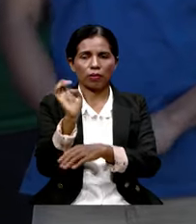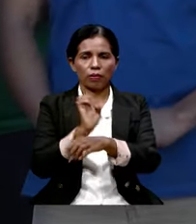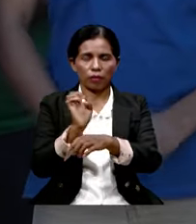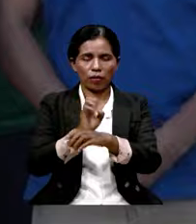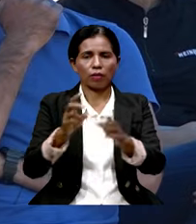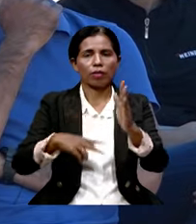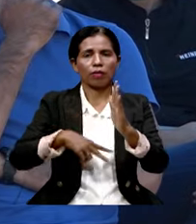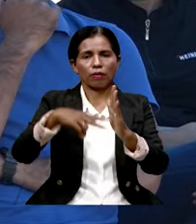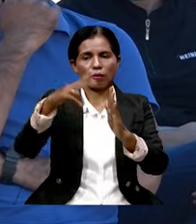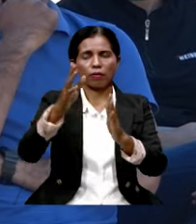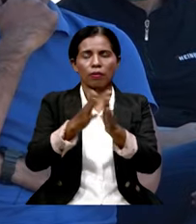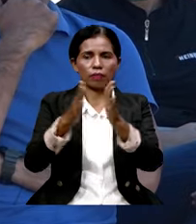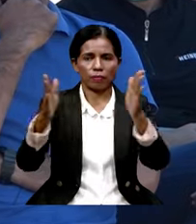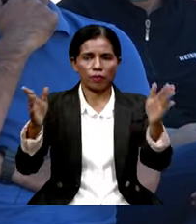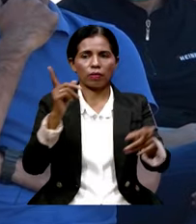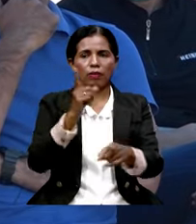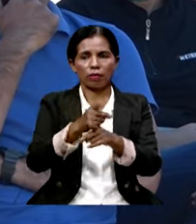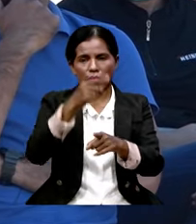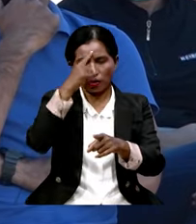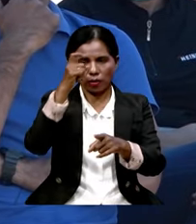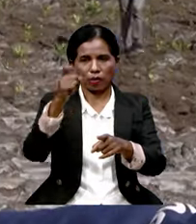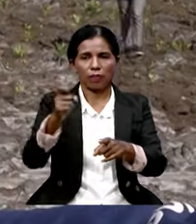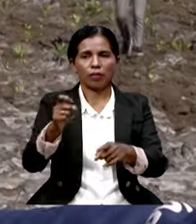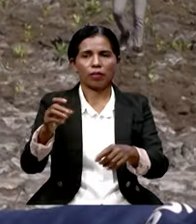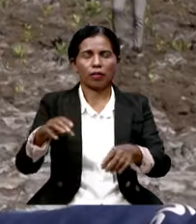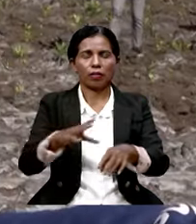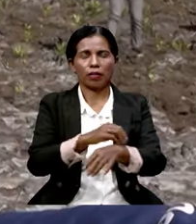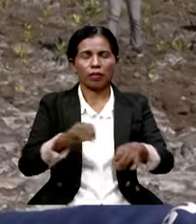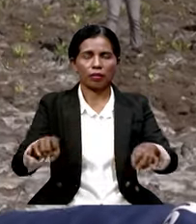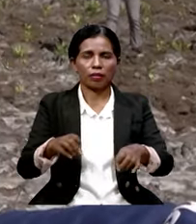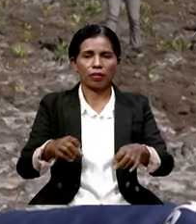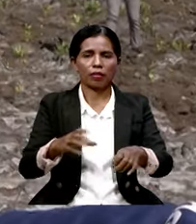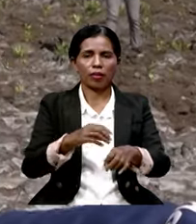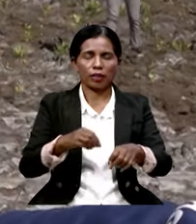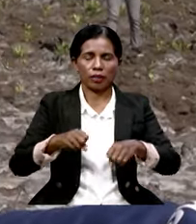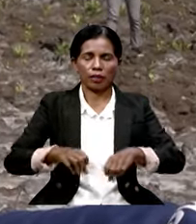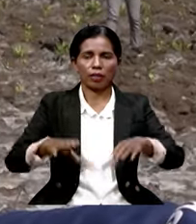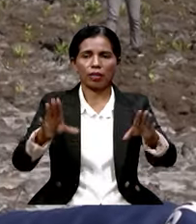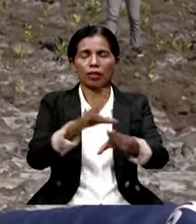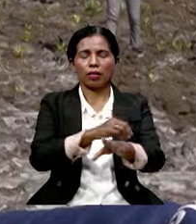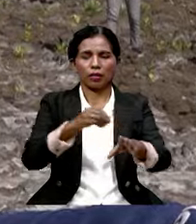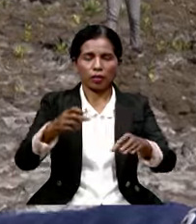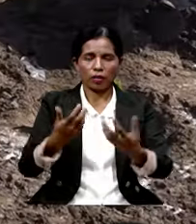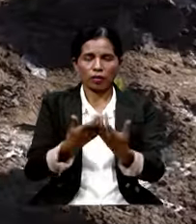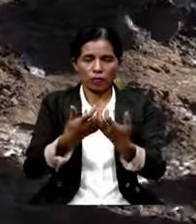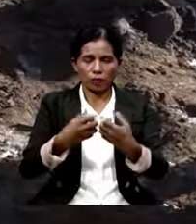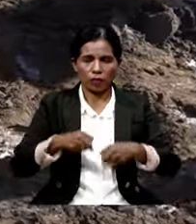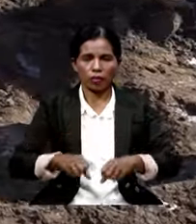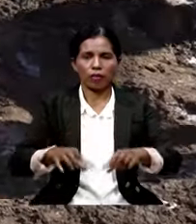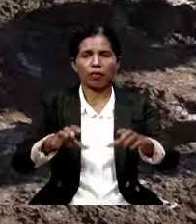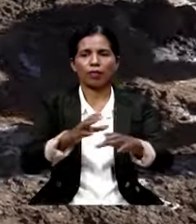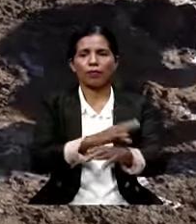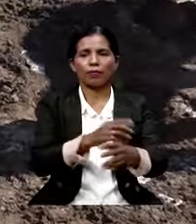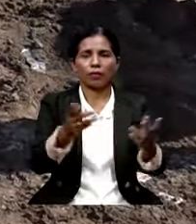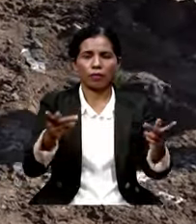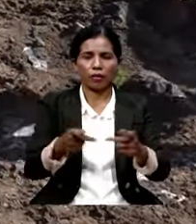te valor bot tambia ekosistema tasine compostus ekosistema mangrove ekosistema dutasi no mosa uruin. Ia Fatin